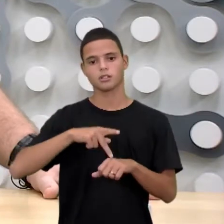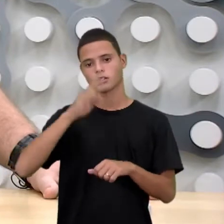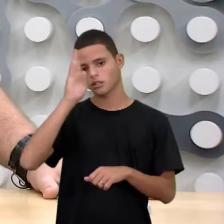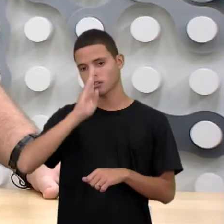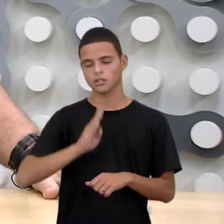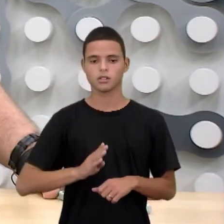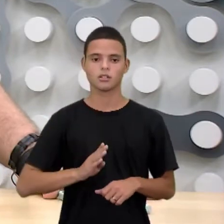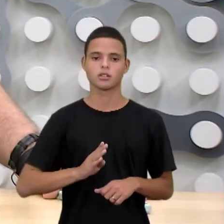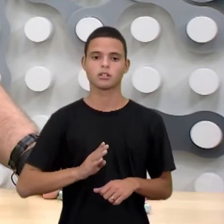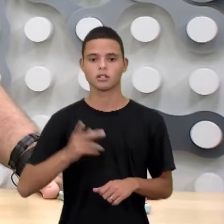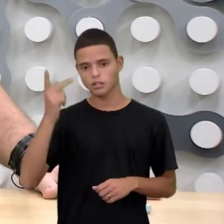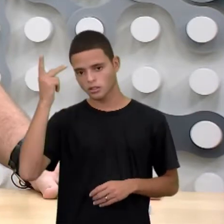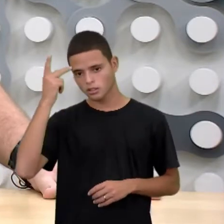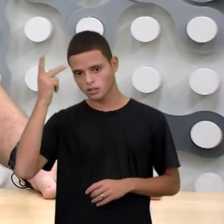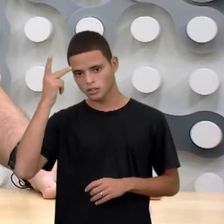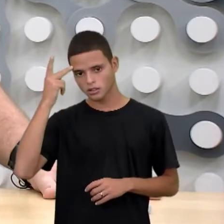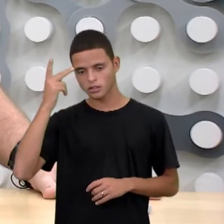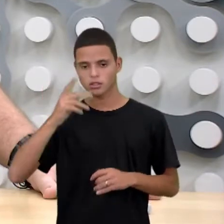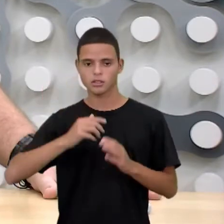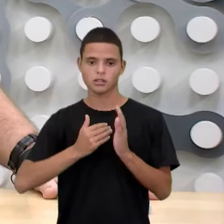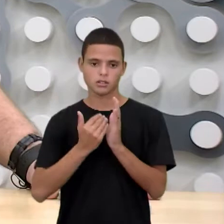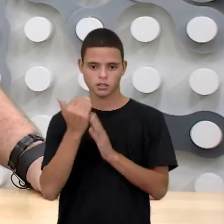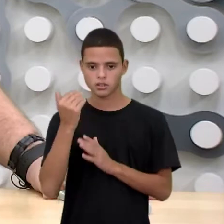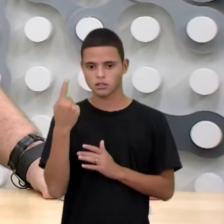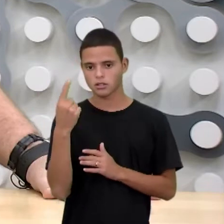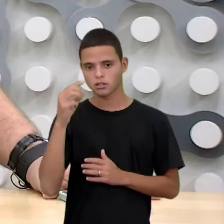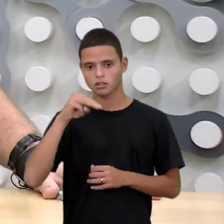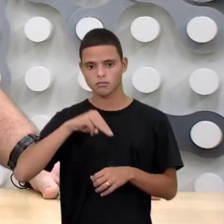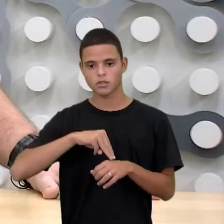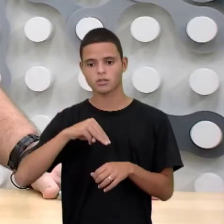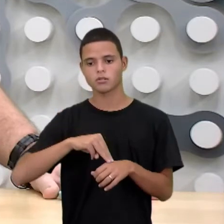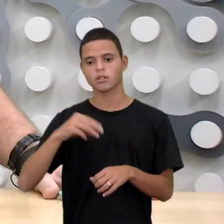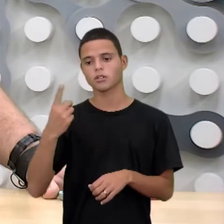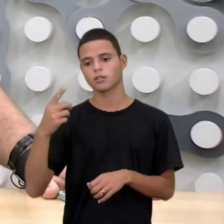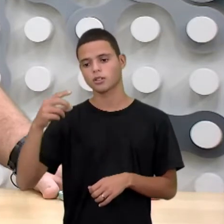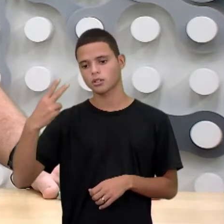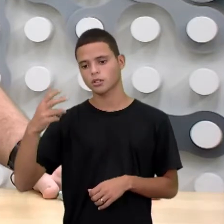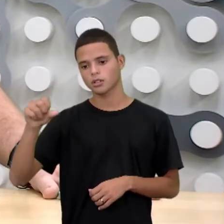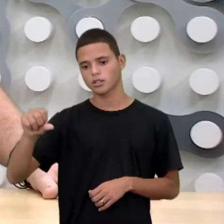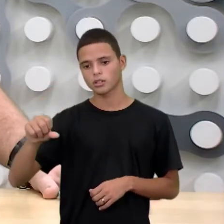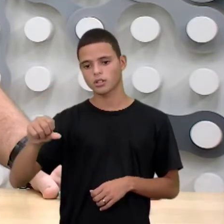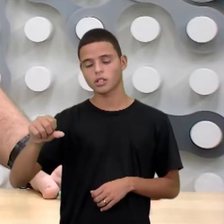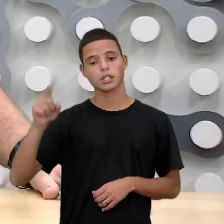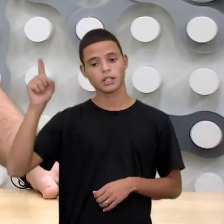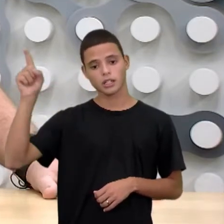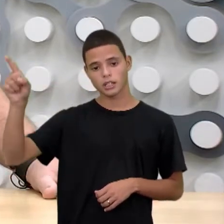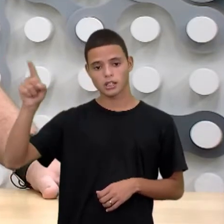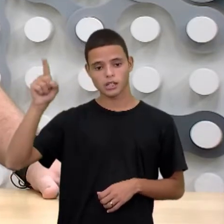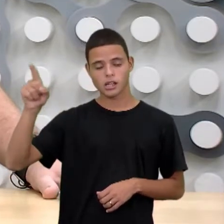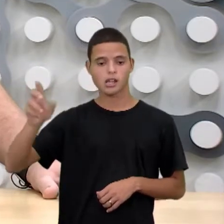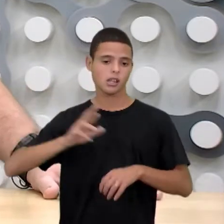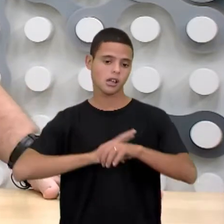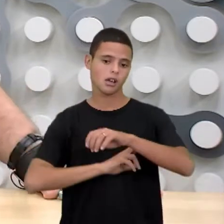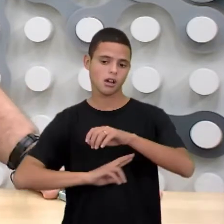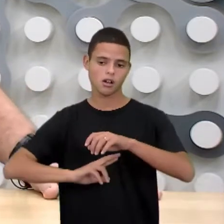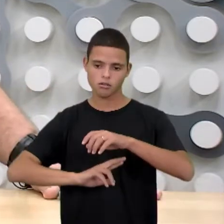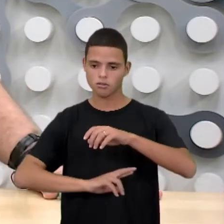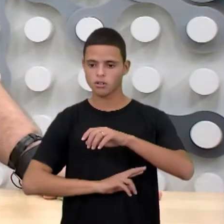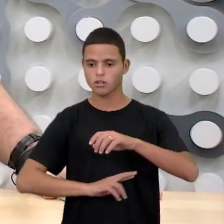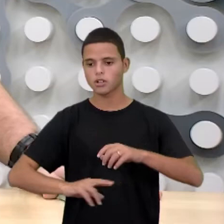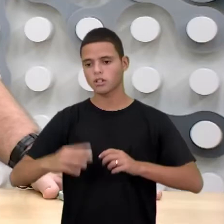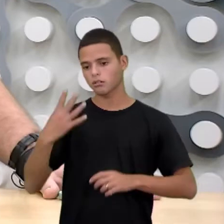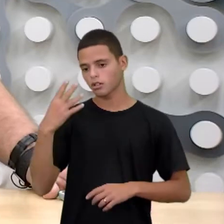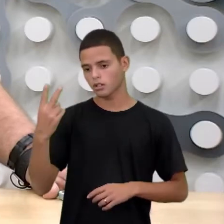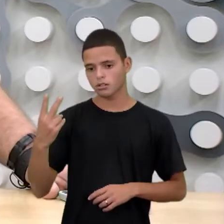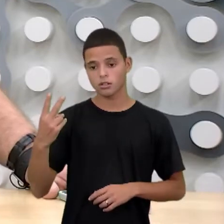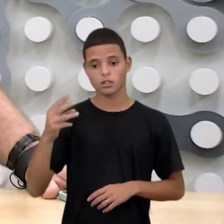São Paulo o tempo é maior, 1 minuto e 29 segundos. E no Acre, né, um pouco mais aí de 42